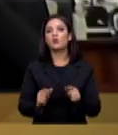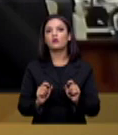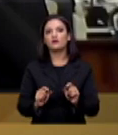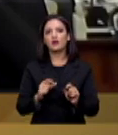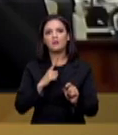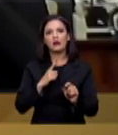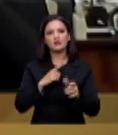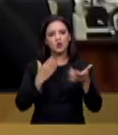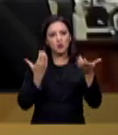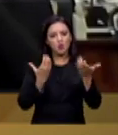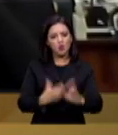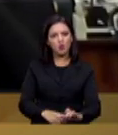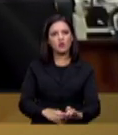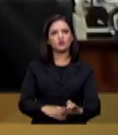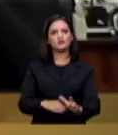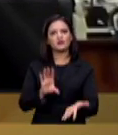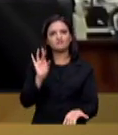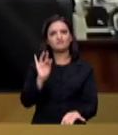Talvez